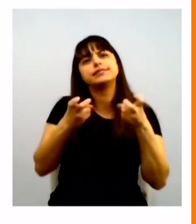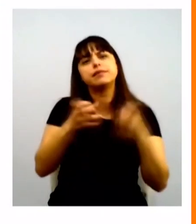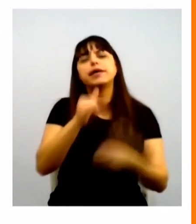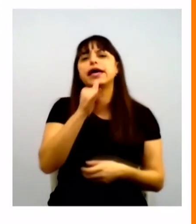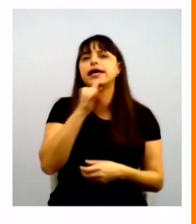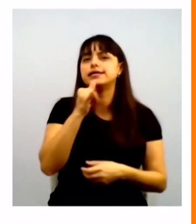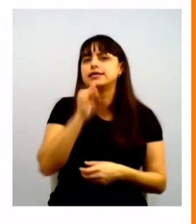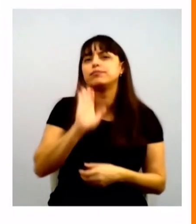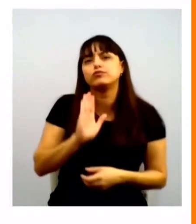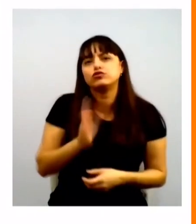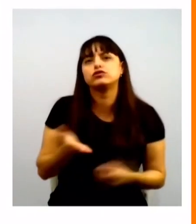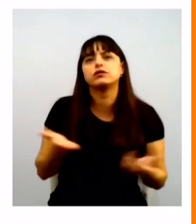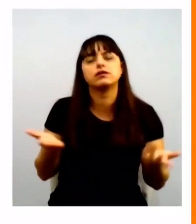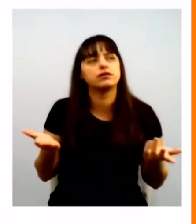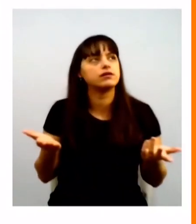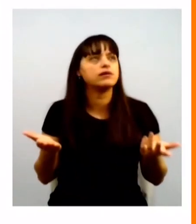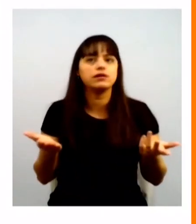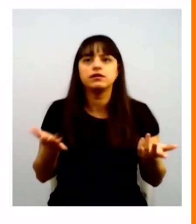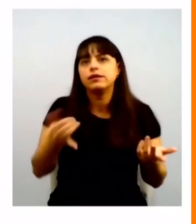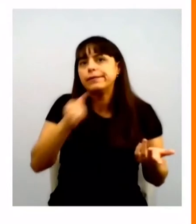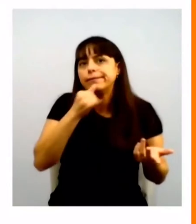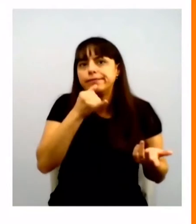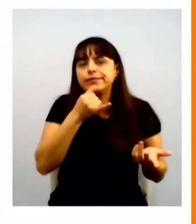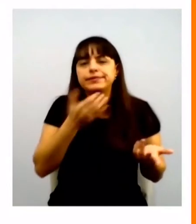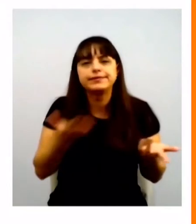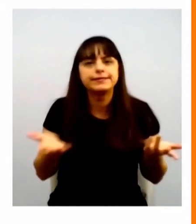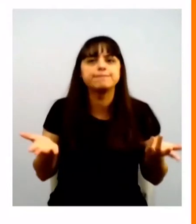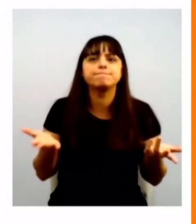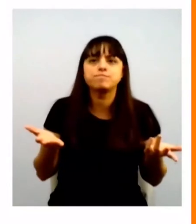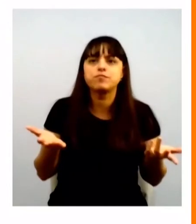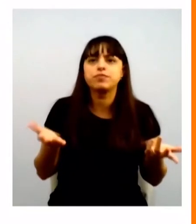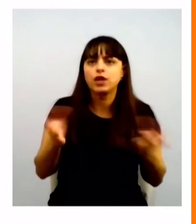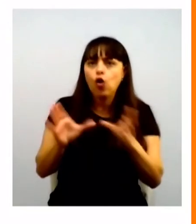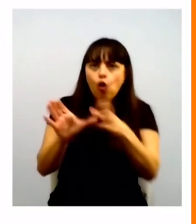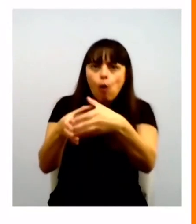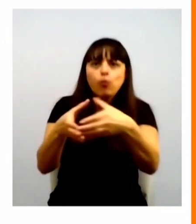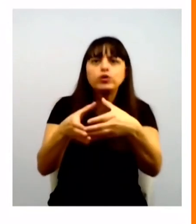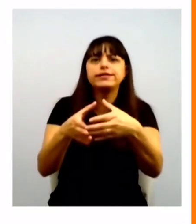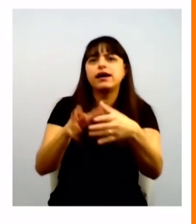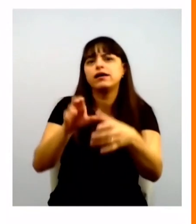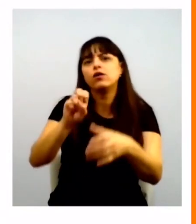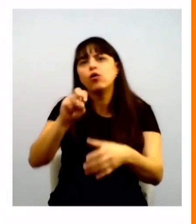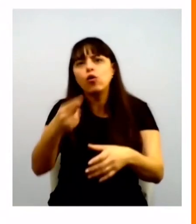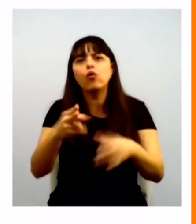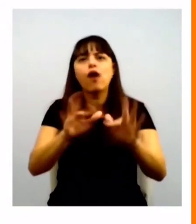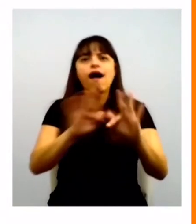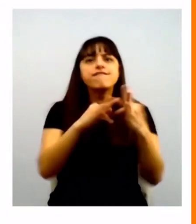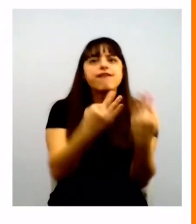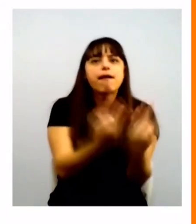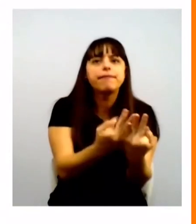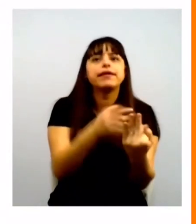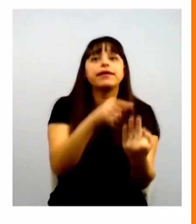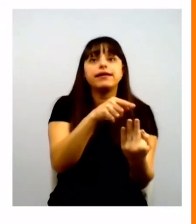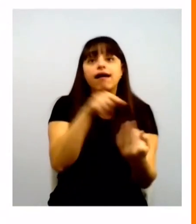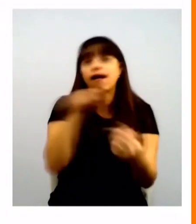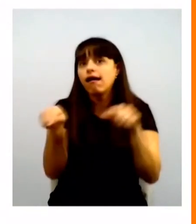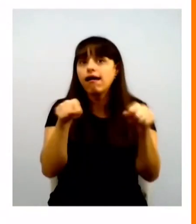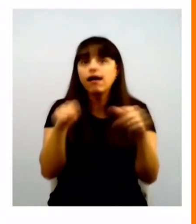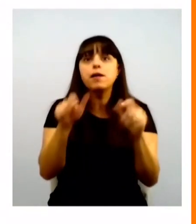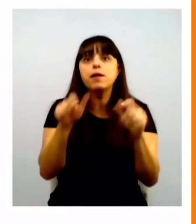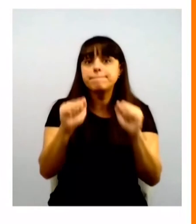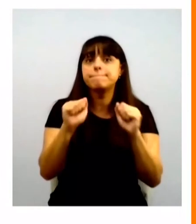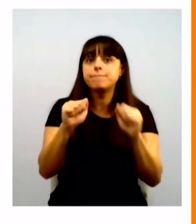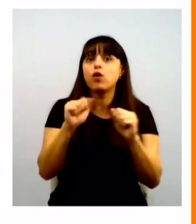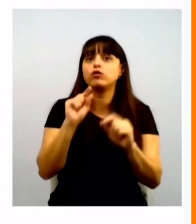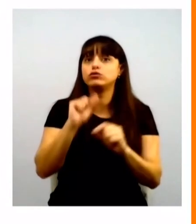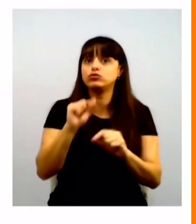os podiam ler, de comunidades ou de famílias que são capazes de endeudar-se de